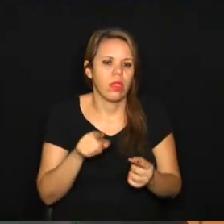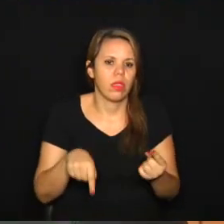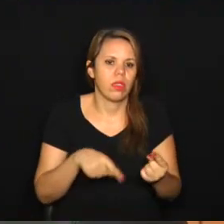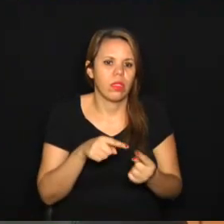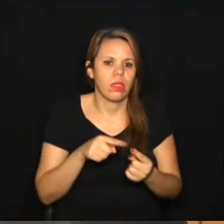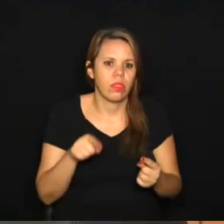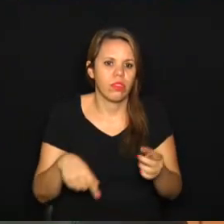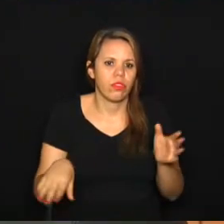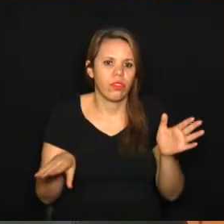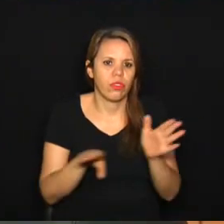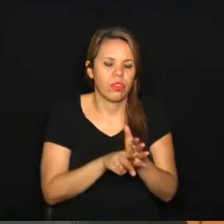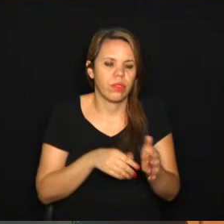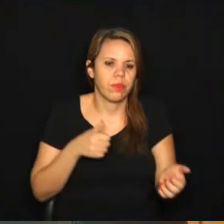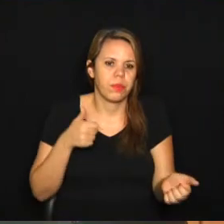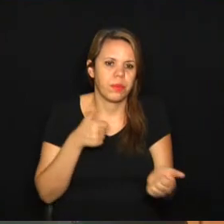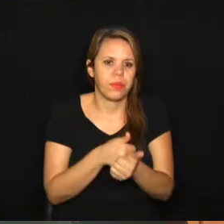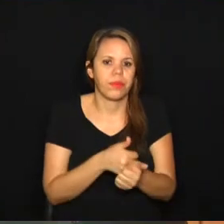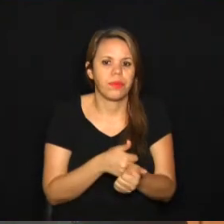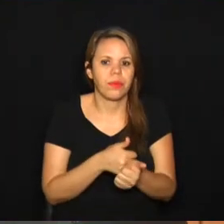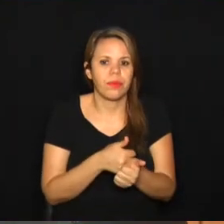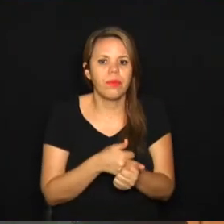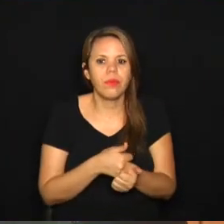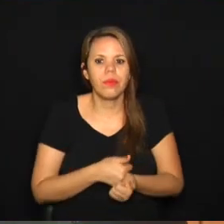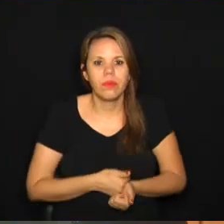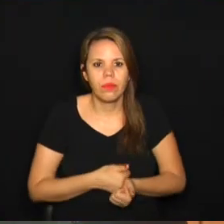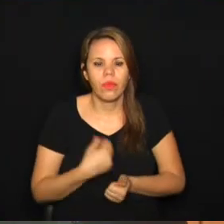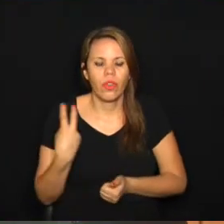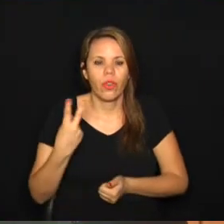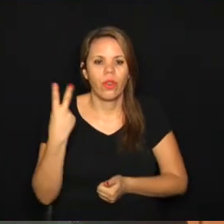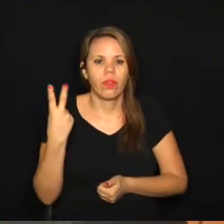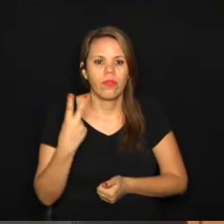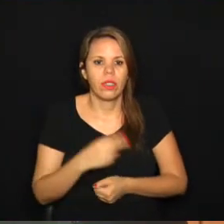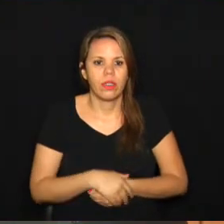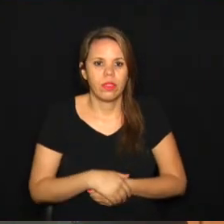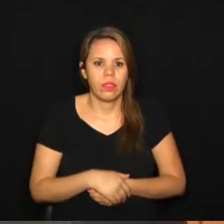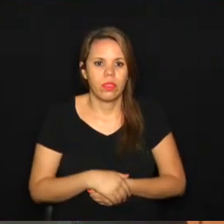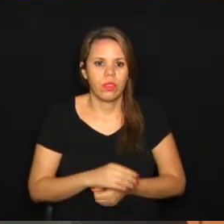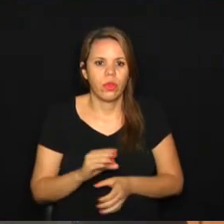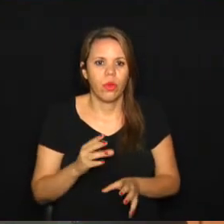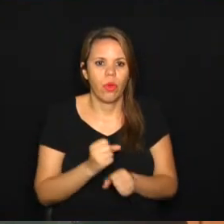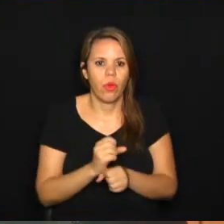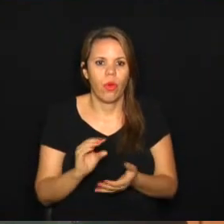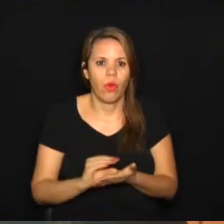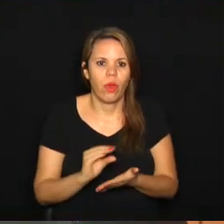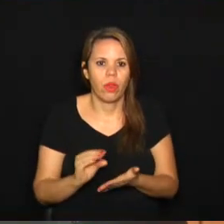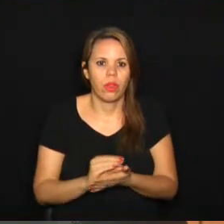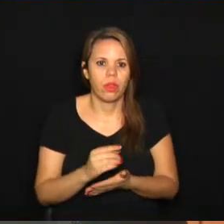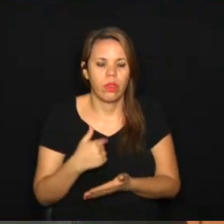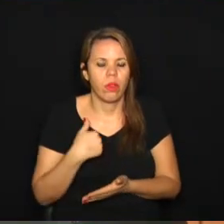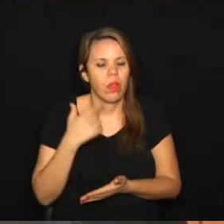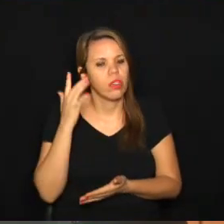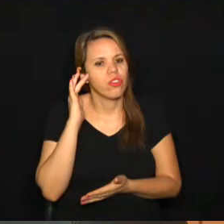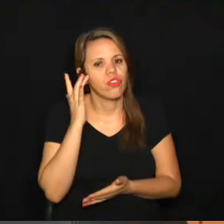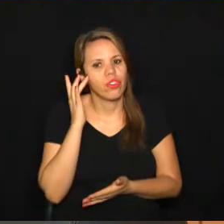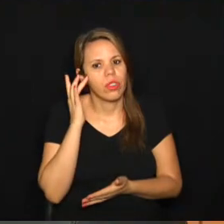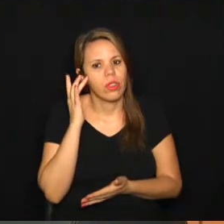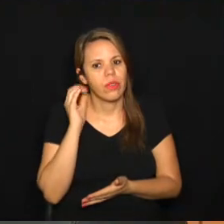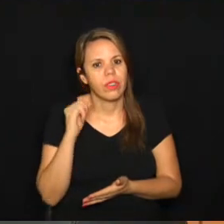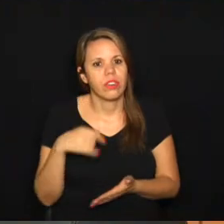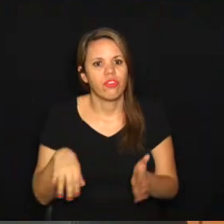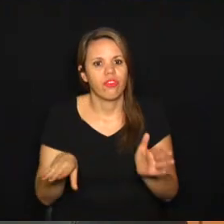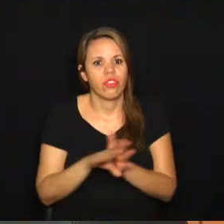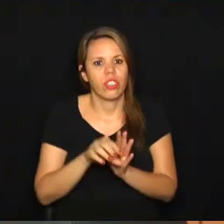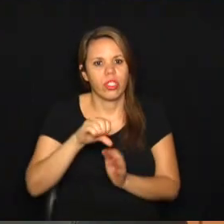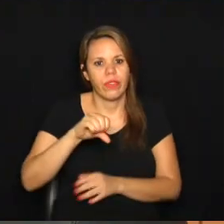era chegarmos muito próximo do valor orçado. Eu estimava que se chegássemos